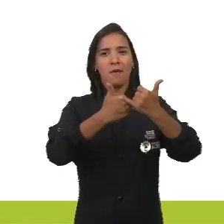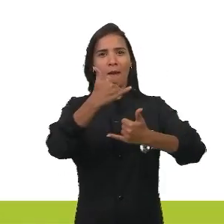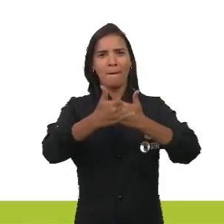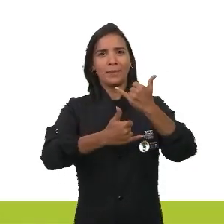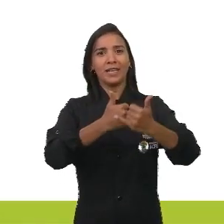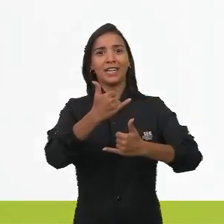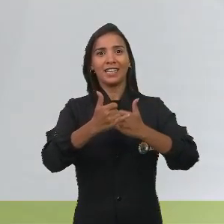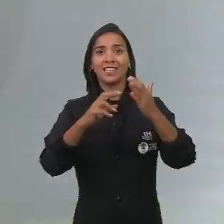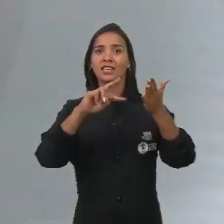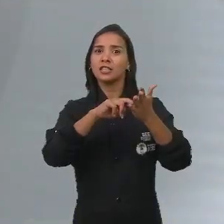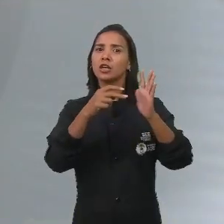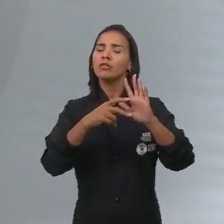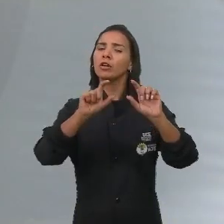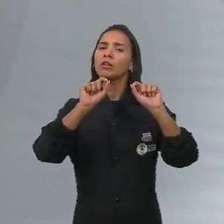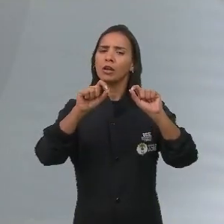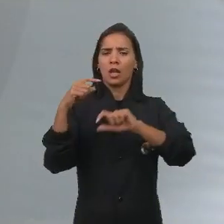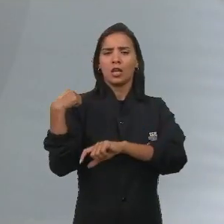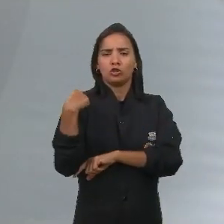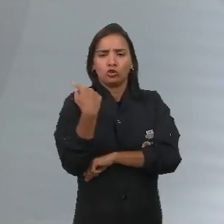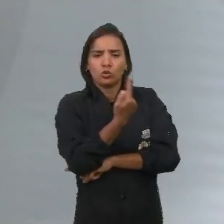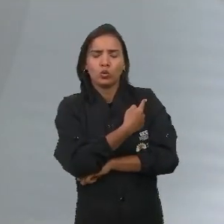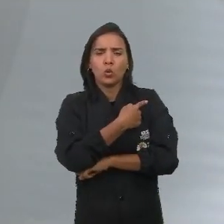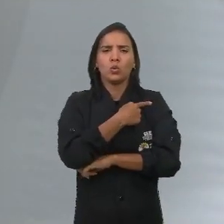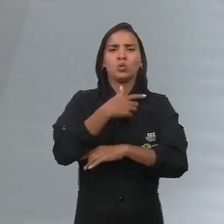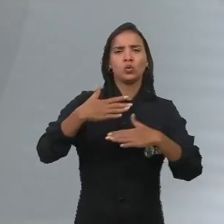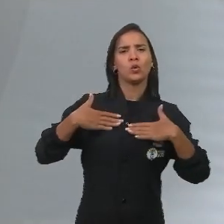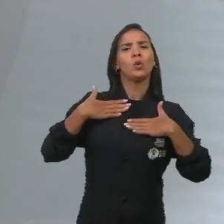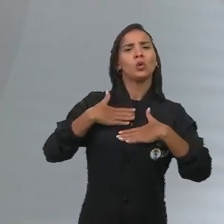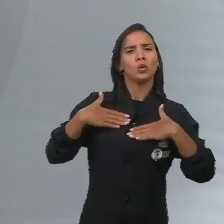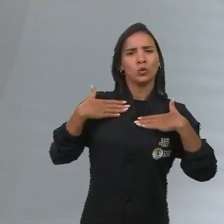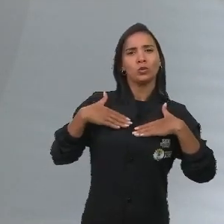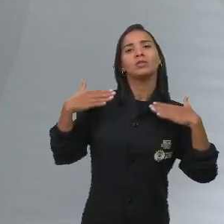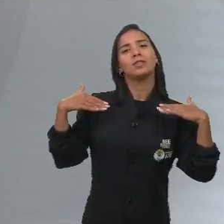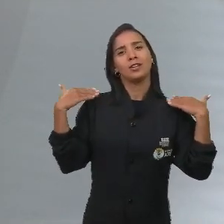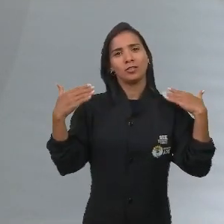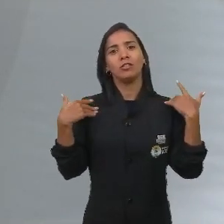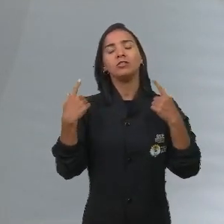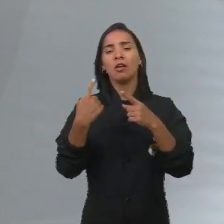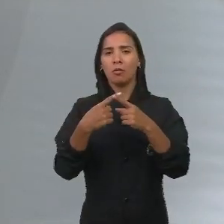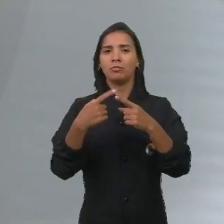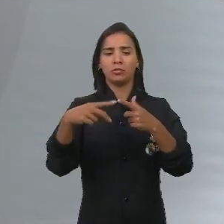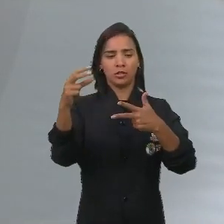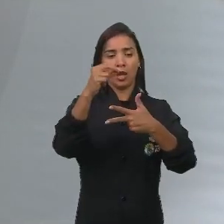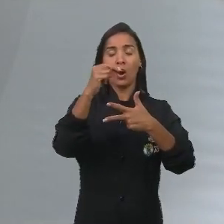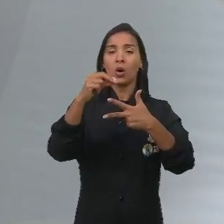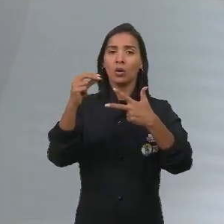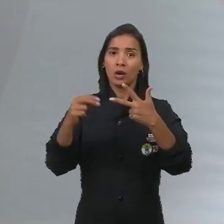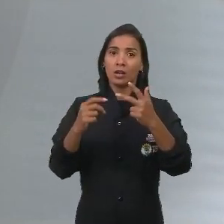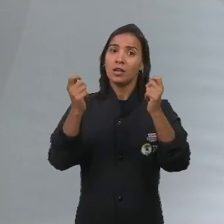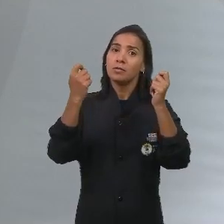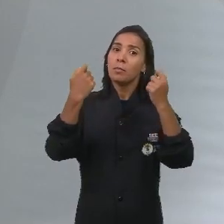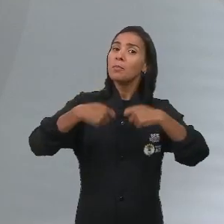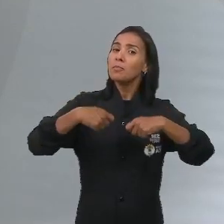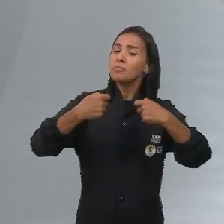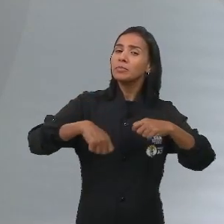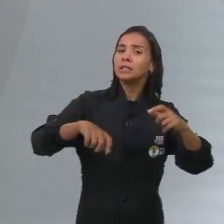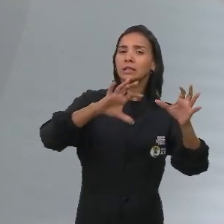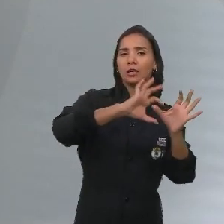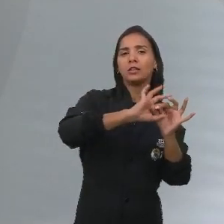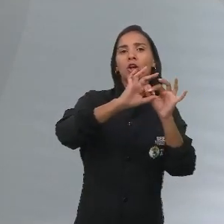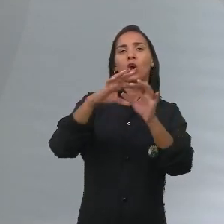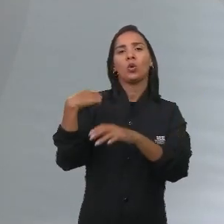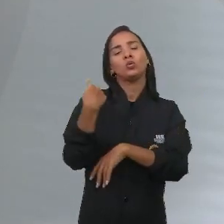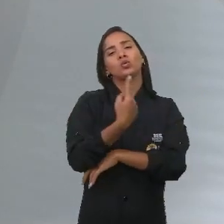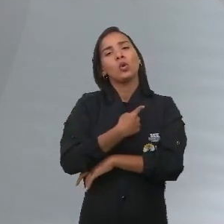divertindo é só para fazer uma correlação Porque como o Enem vai fazer correlações com o seu contexto social seu dia